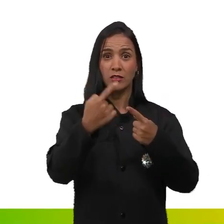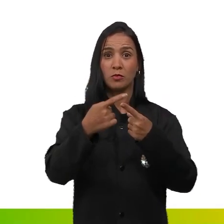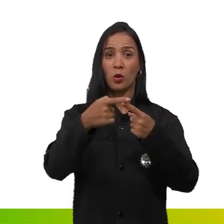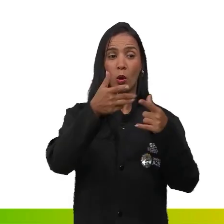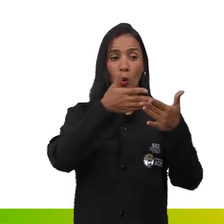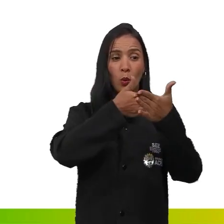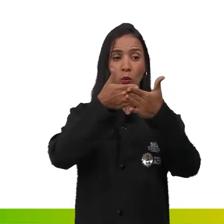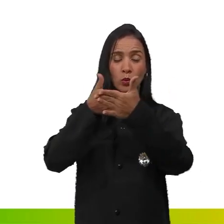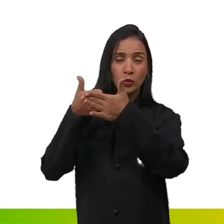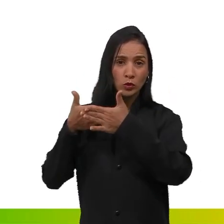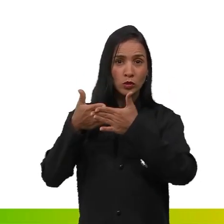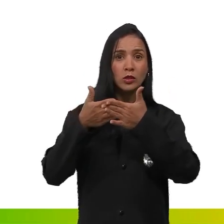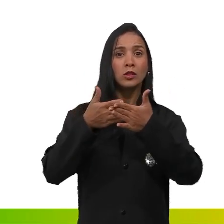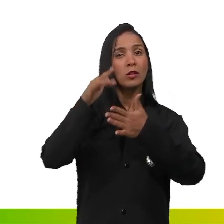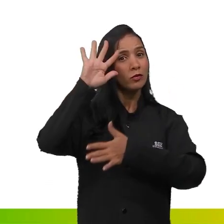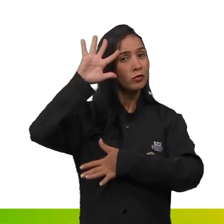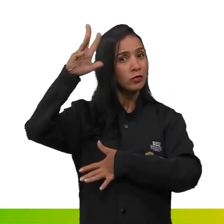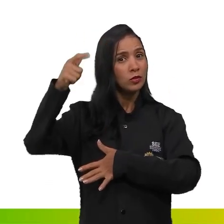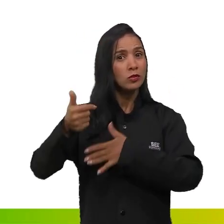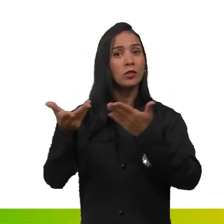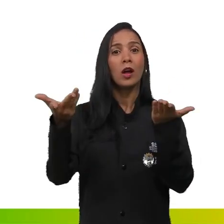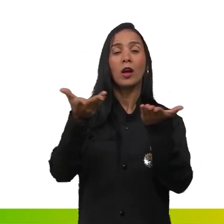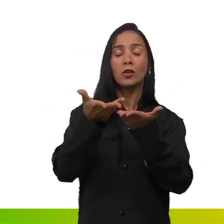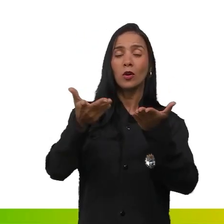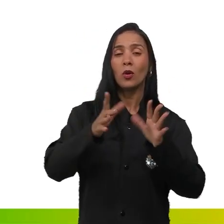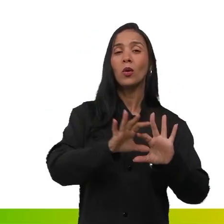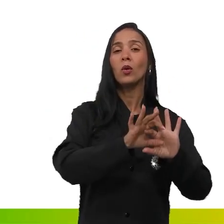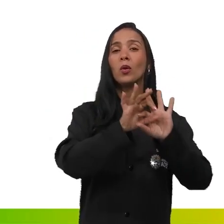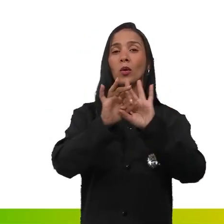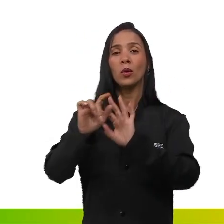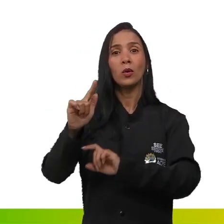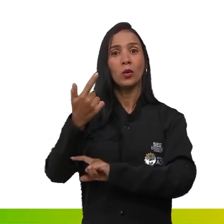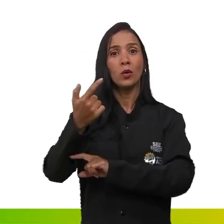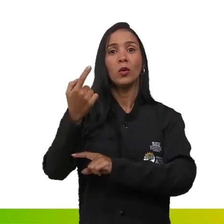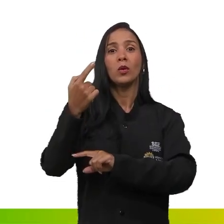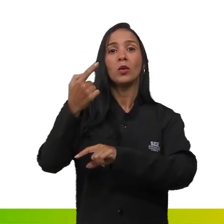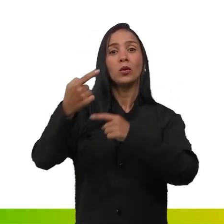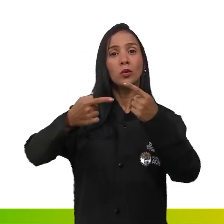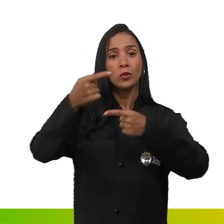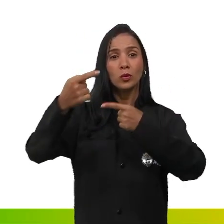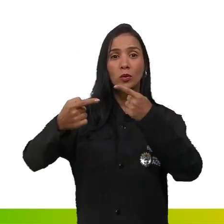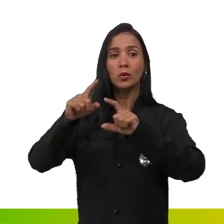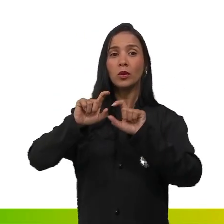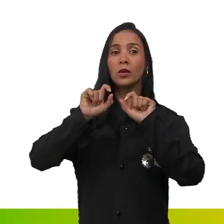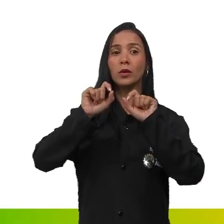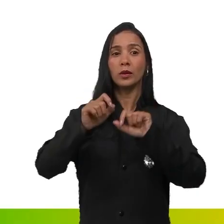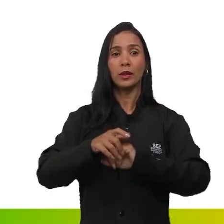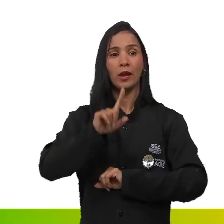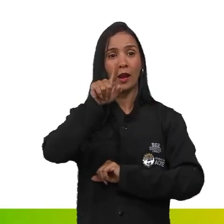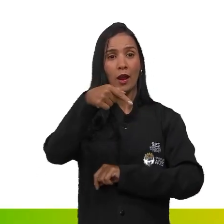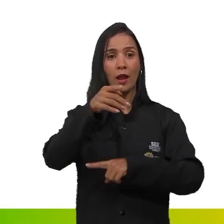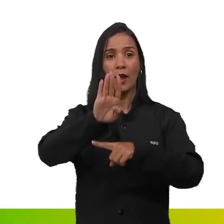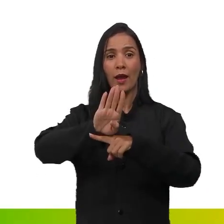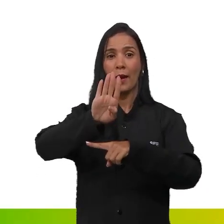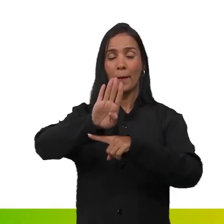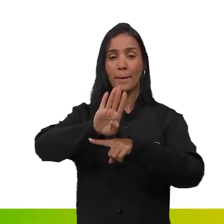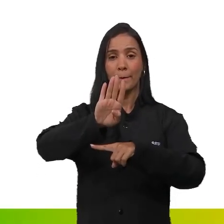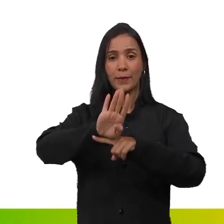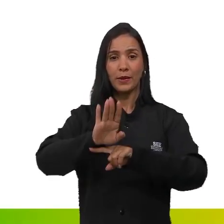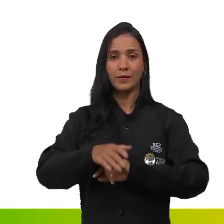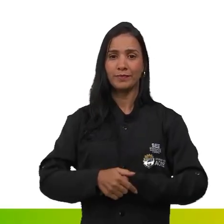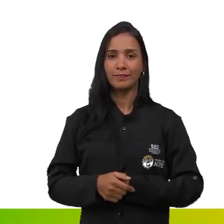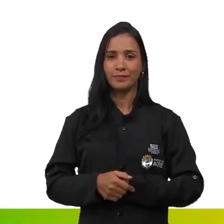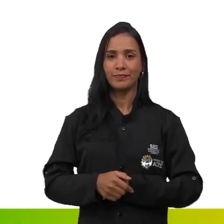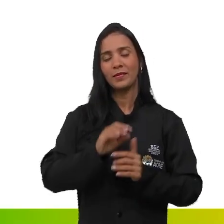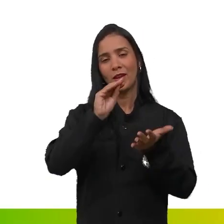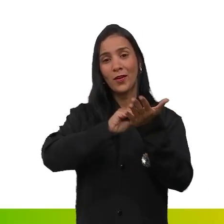no contexto da geopolítica atual e mundial, é alternativa B.